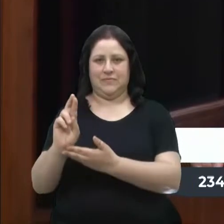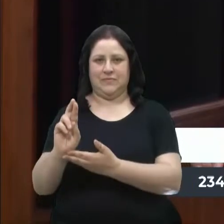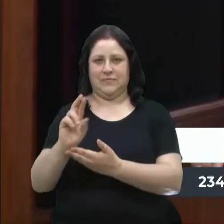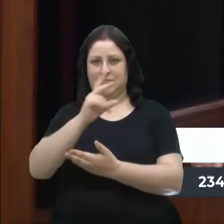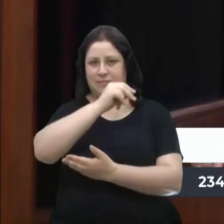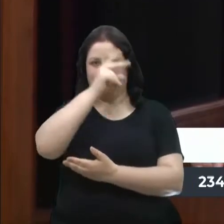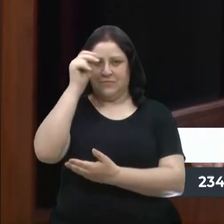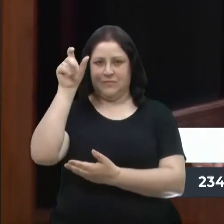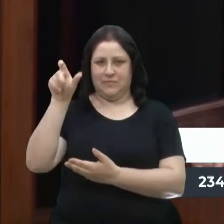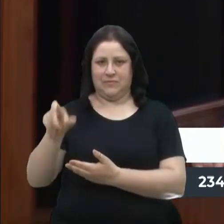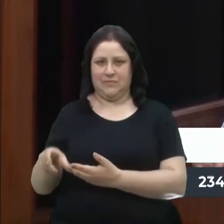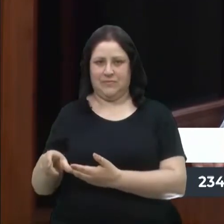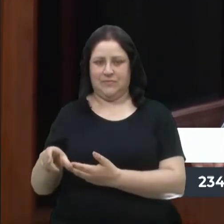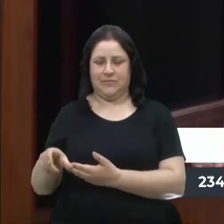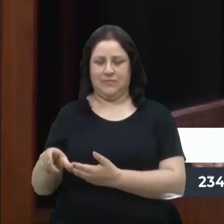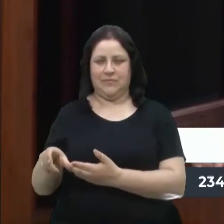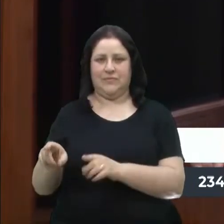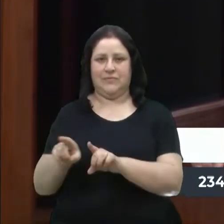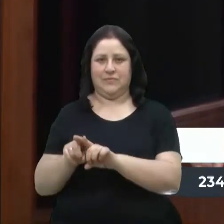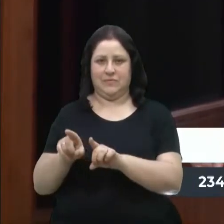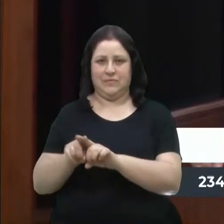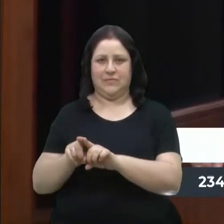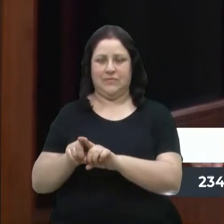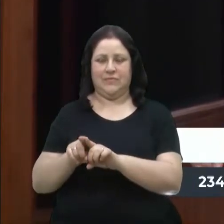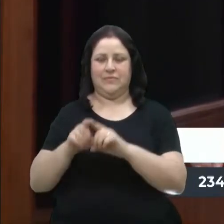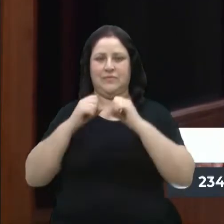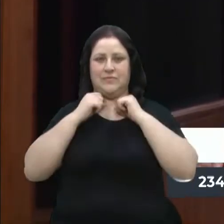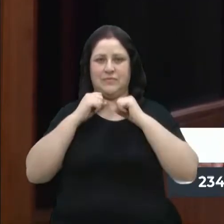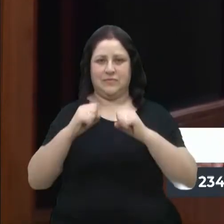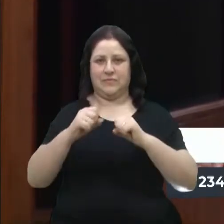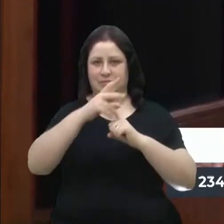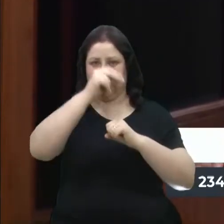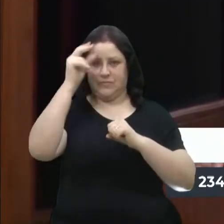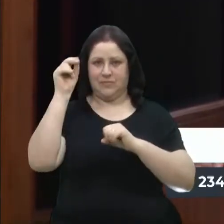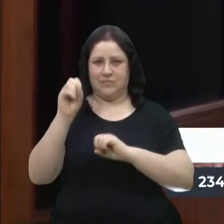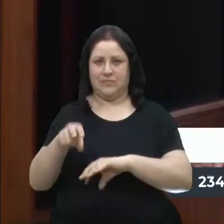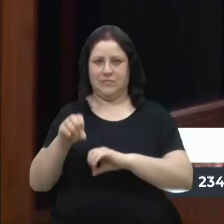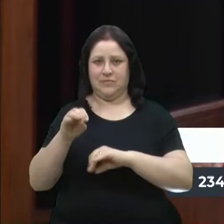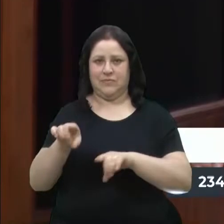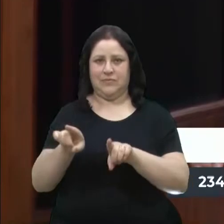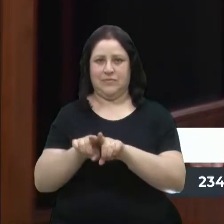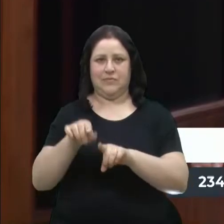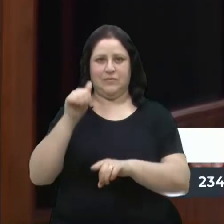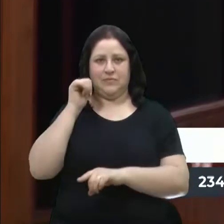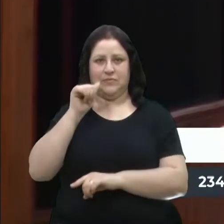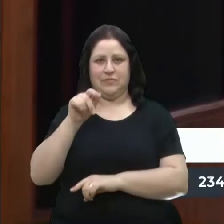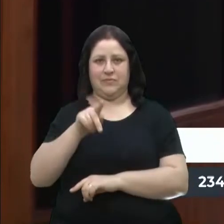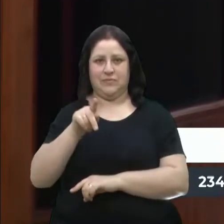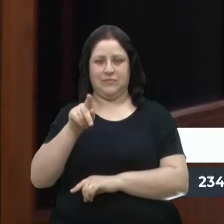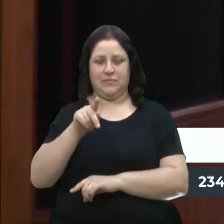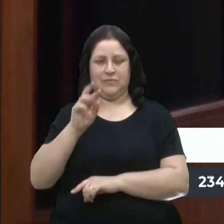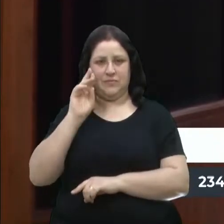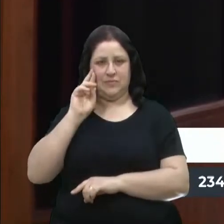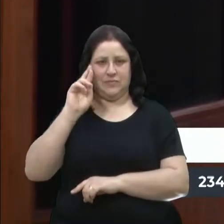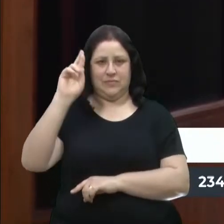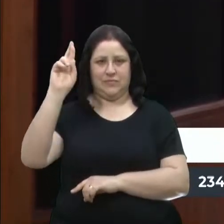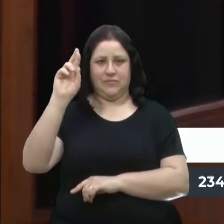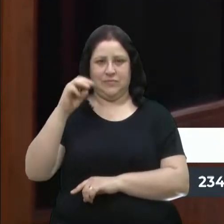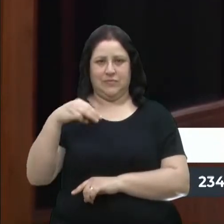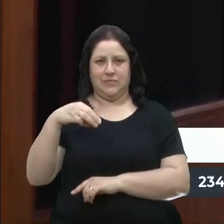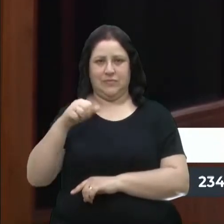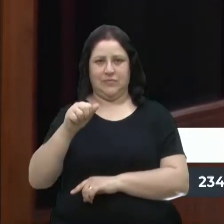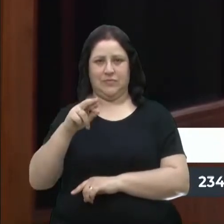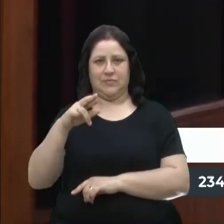colega professora da rede Municipal diretora da escola Alfredo Belisário ptf Maria Roseli